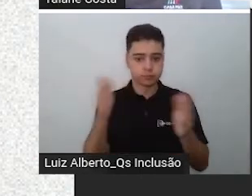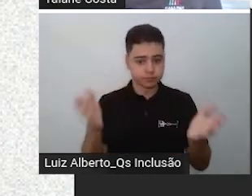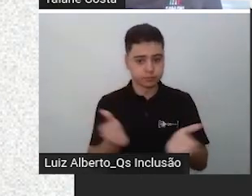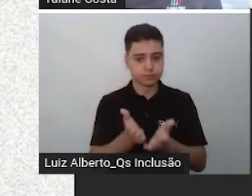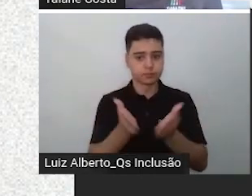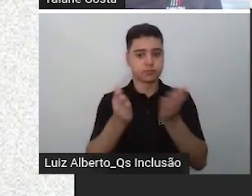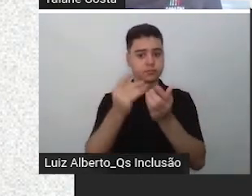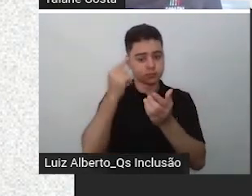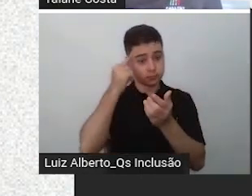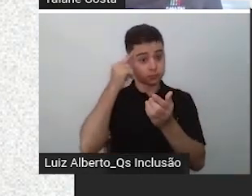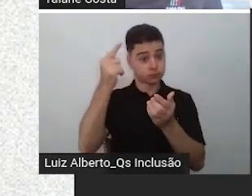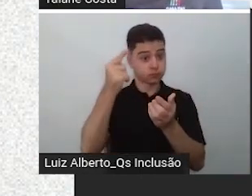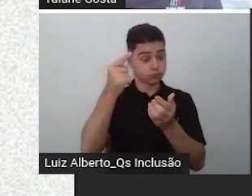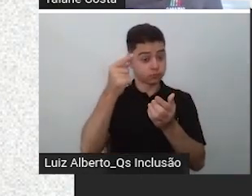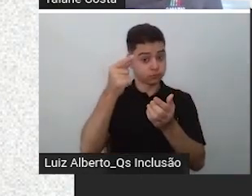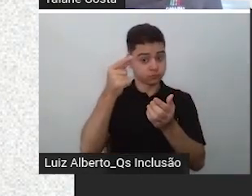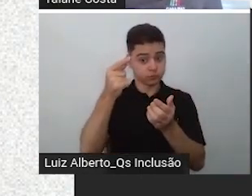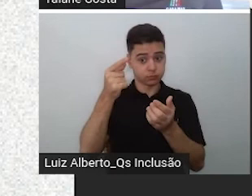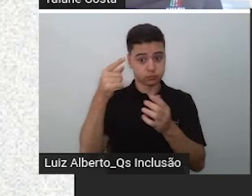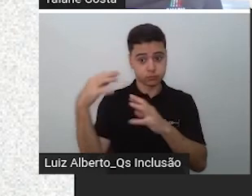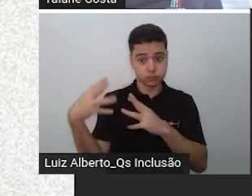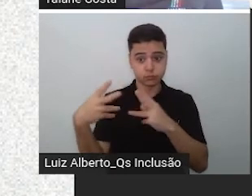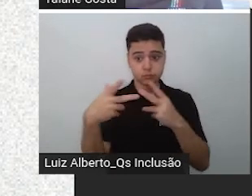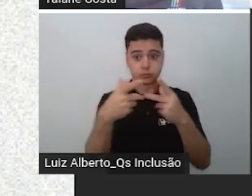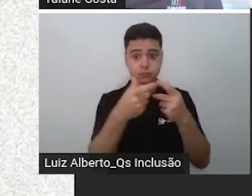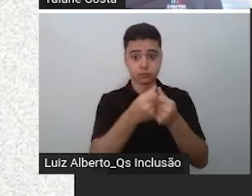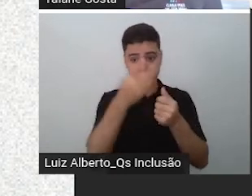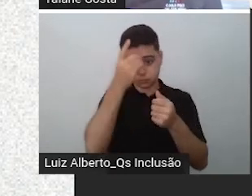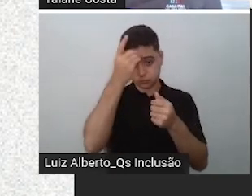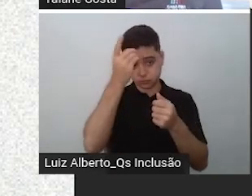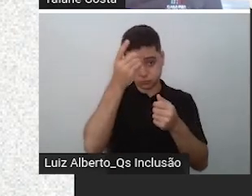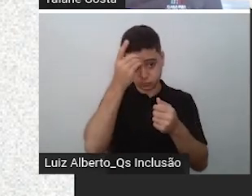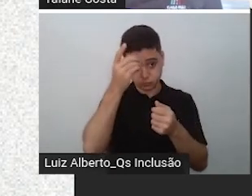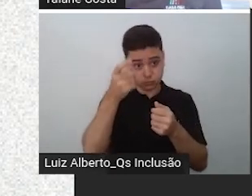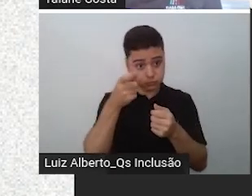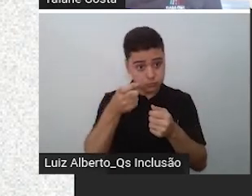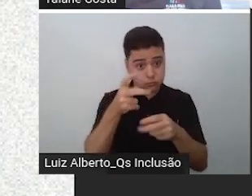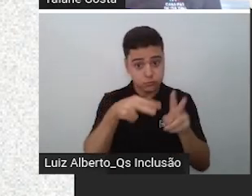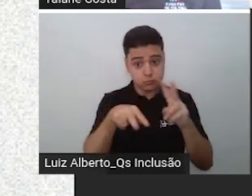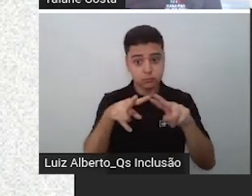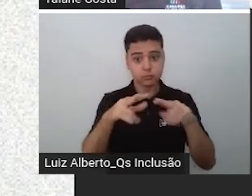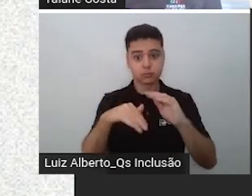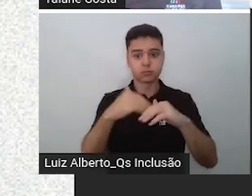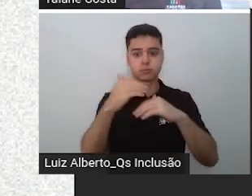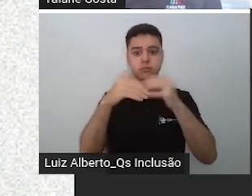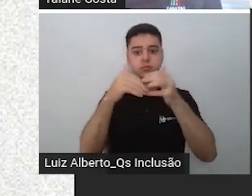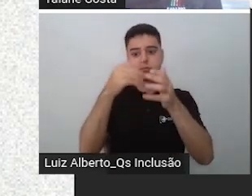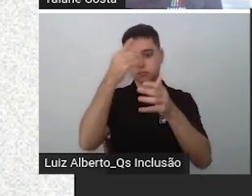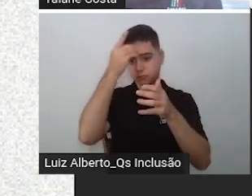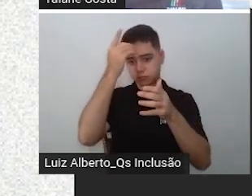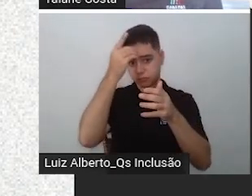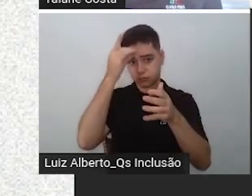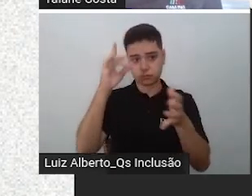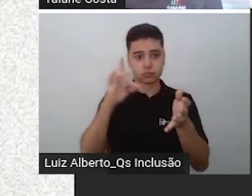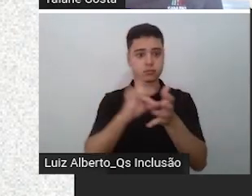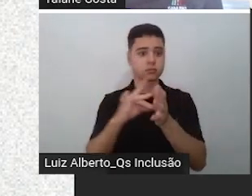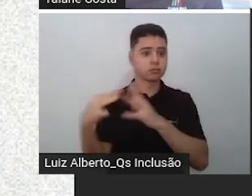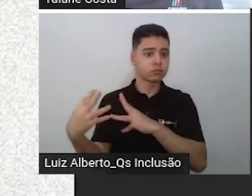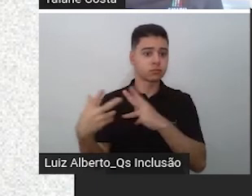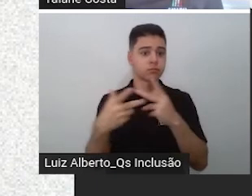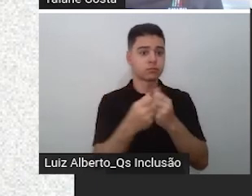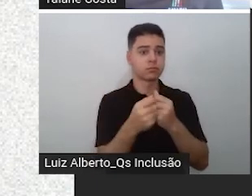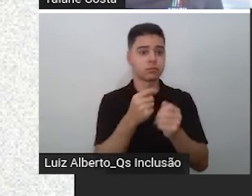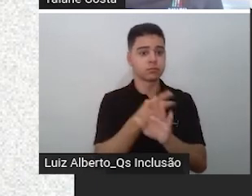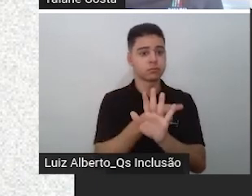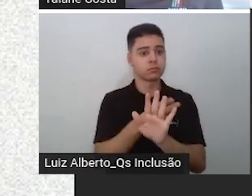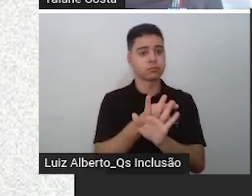incentivar o pensamento criativo dos alunos e o desenvolvimento da criatividade, né? Muita gente